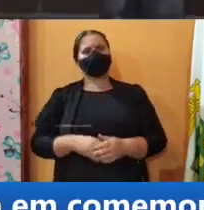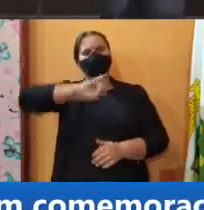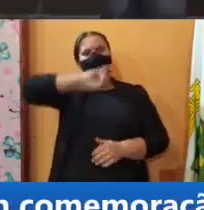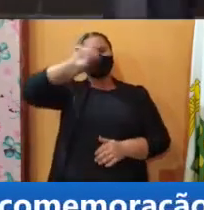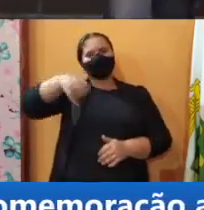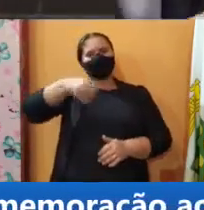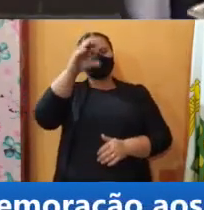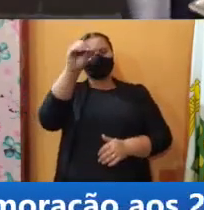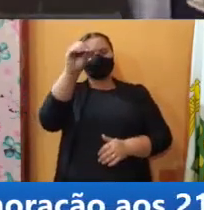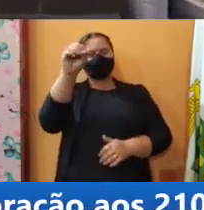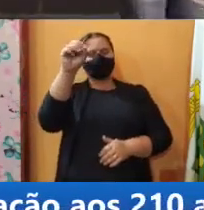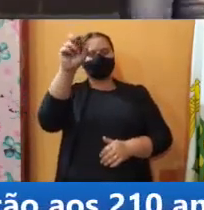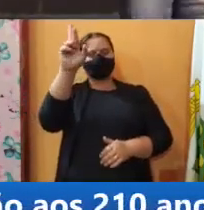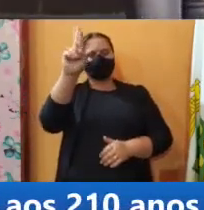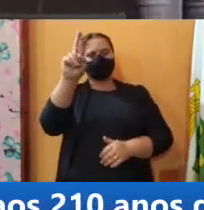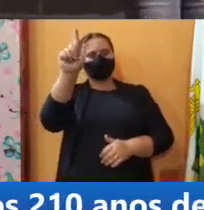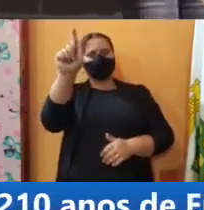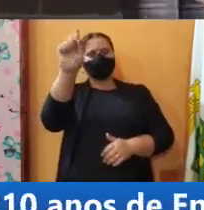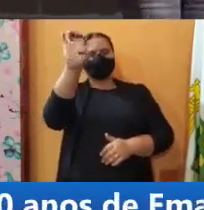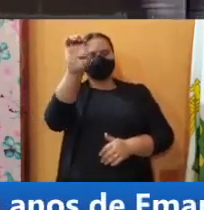Alves.